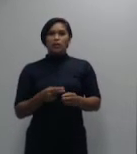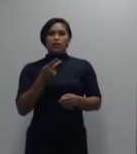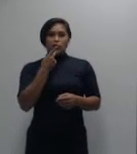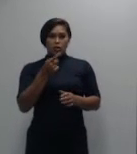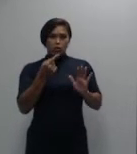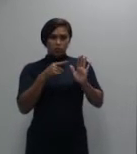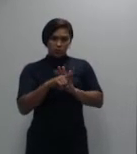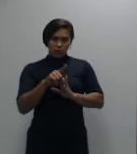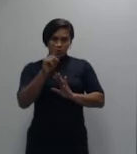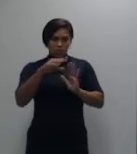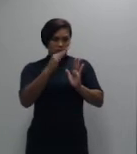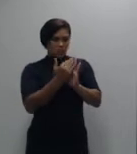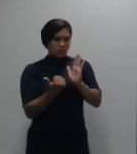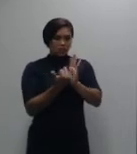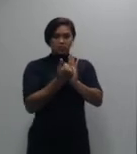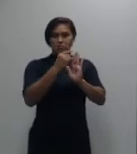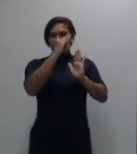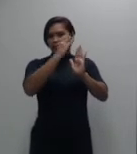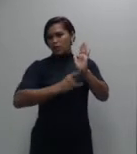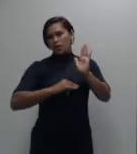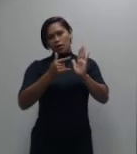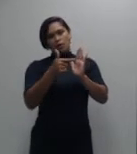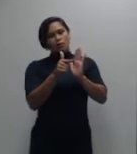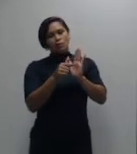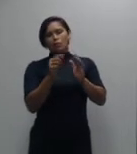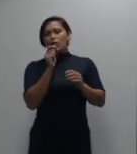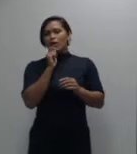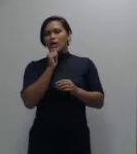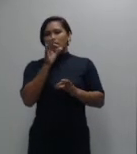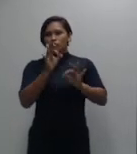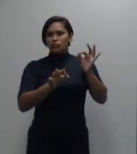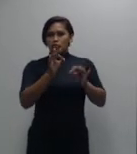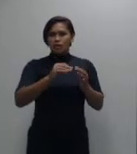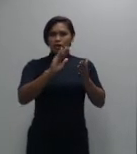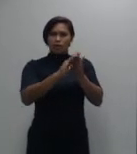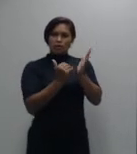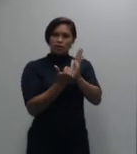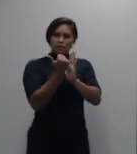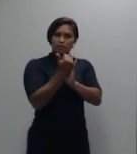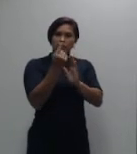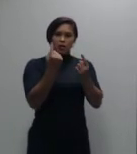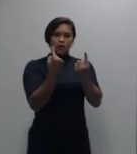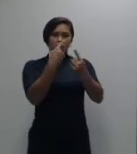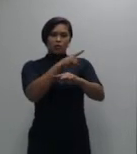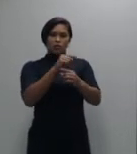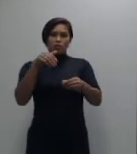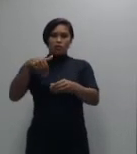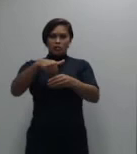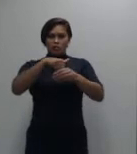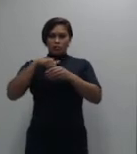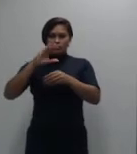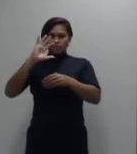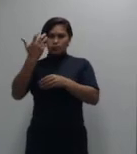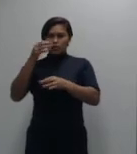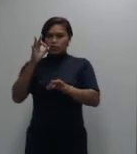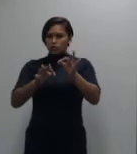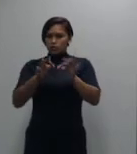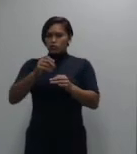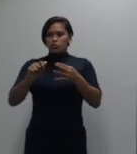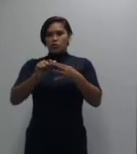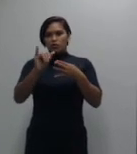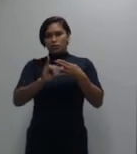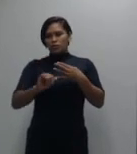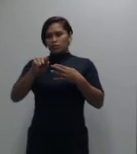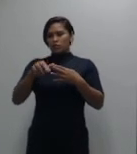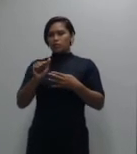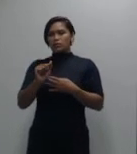perguntaram esse embargos de declaração ainda não foram julgados embargos de declaração contra acórdão o que julgou agravo interno nesse